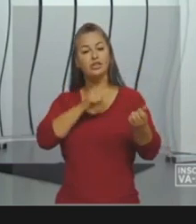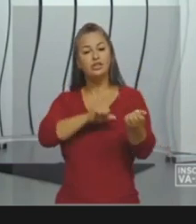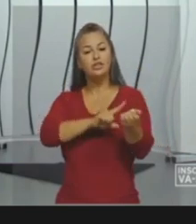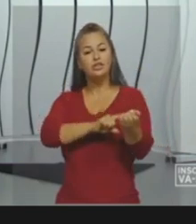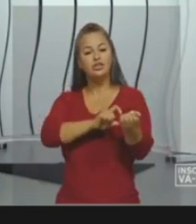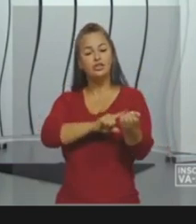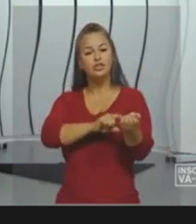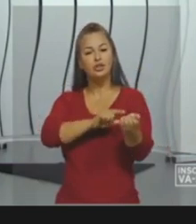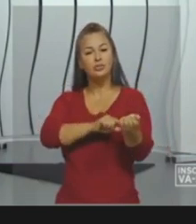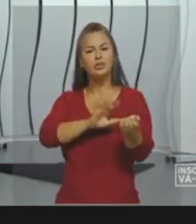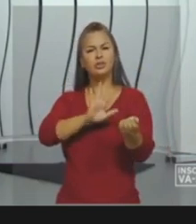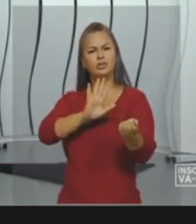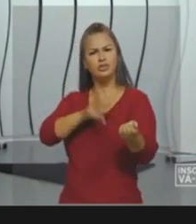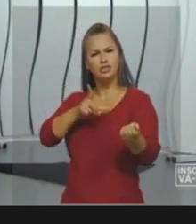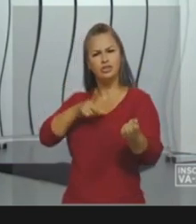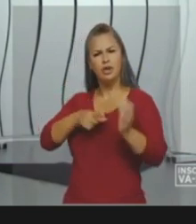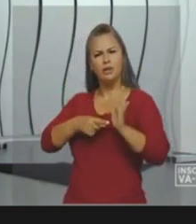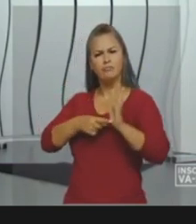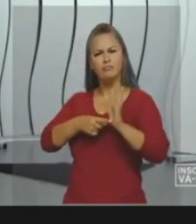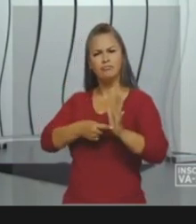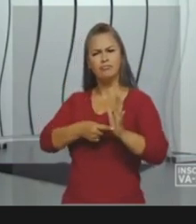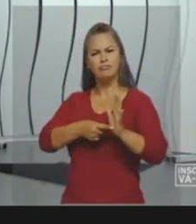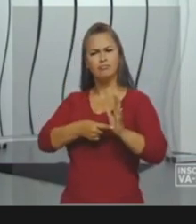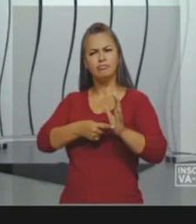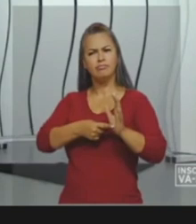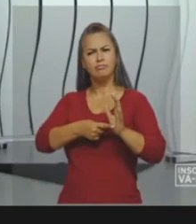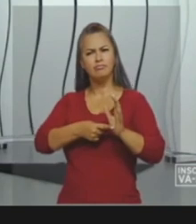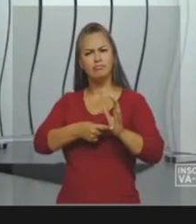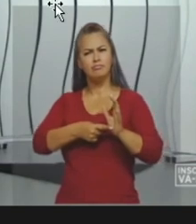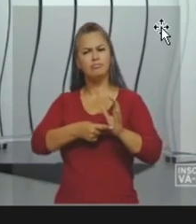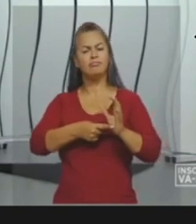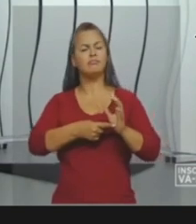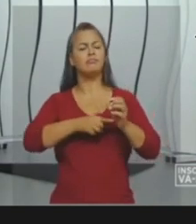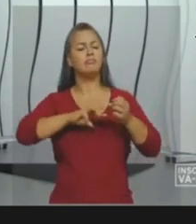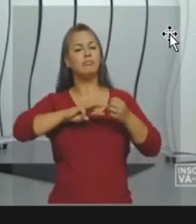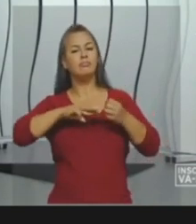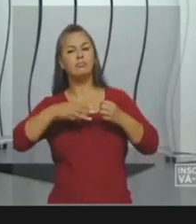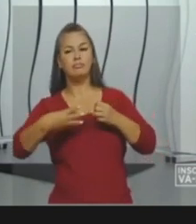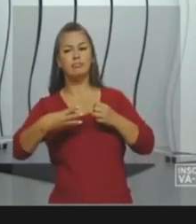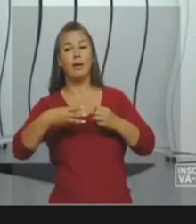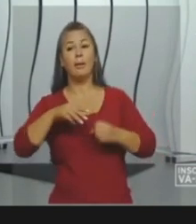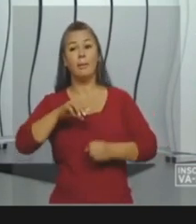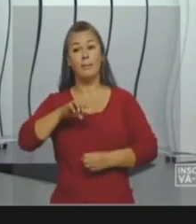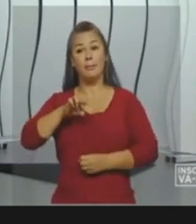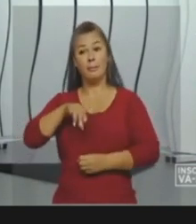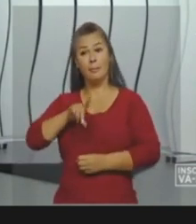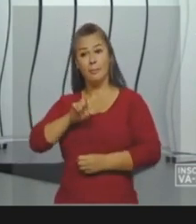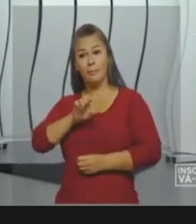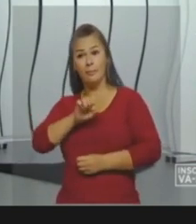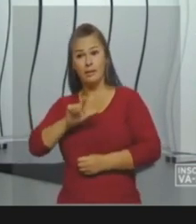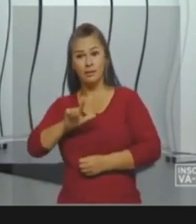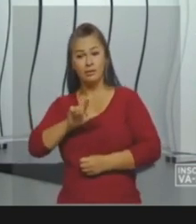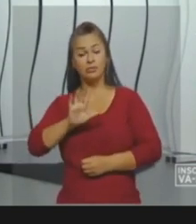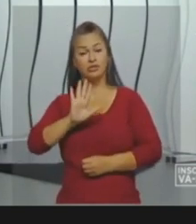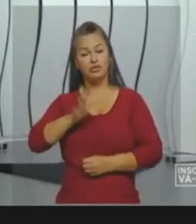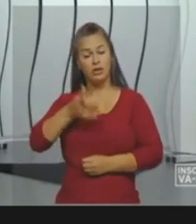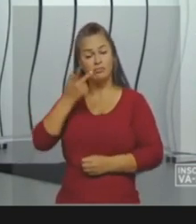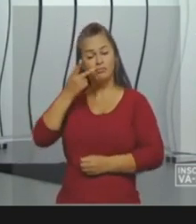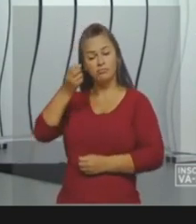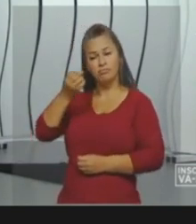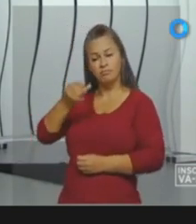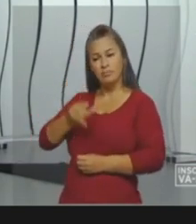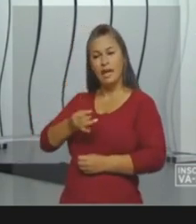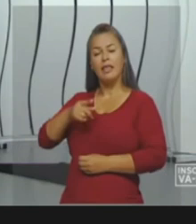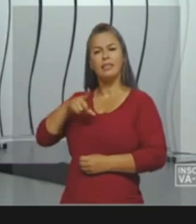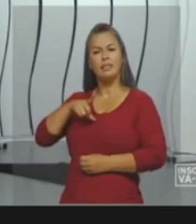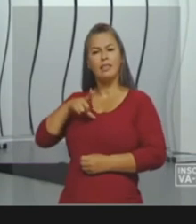por Mendel. Então, nós temos sistemas de classificação, né? Quando a gente vai classificar um tipo de sangue, se o sangue é desse tipo ou de outro, existem dois